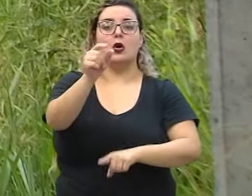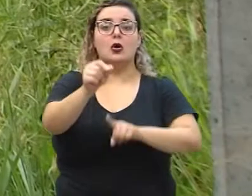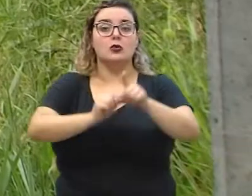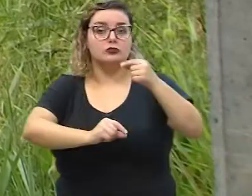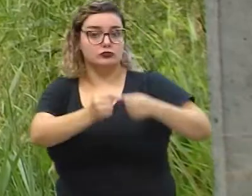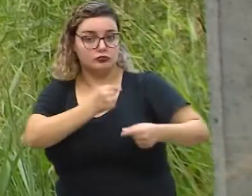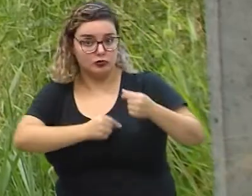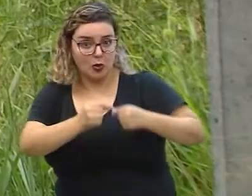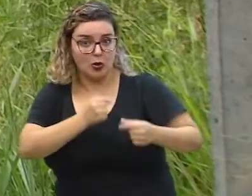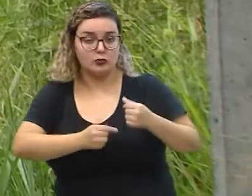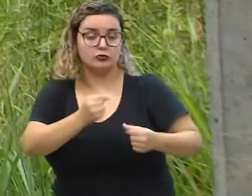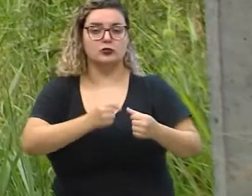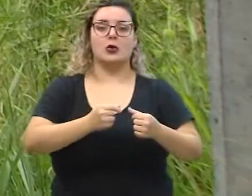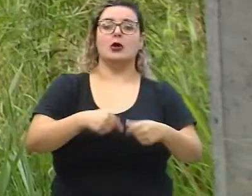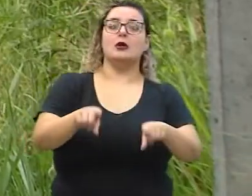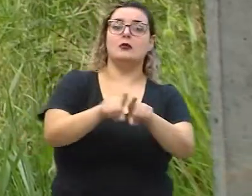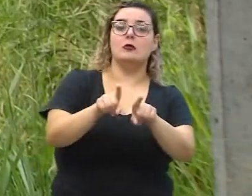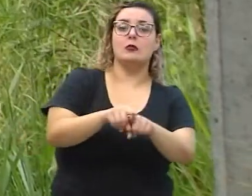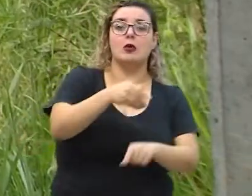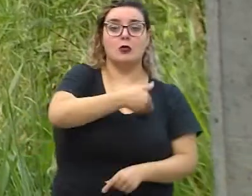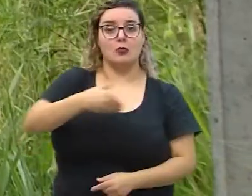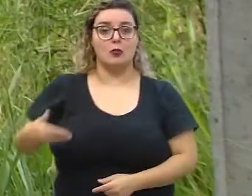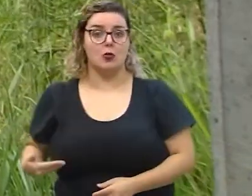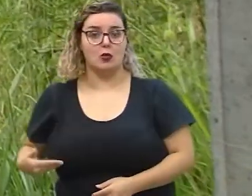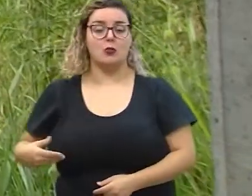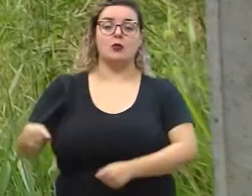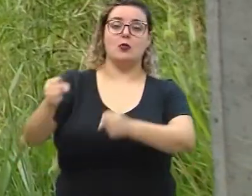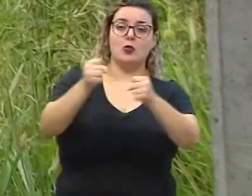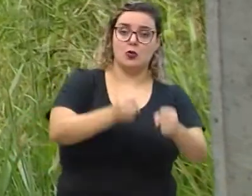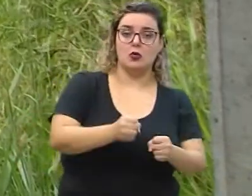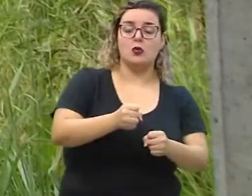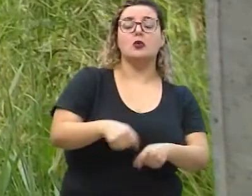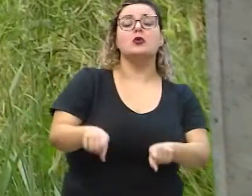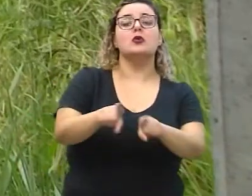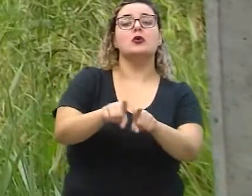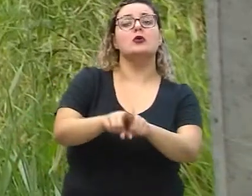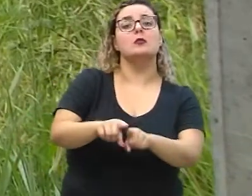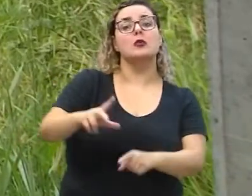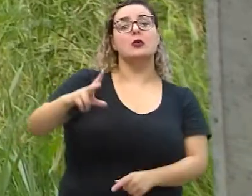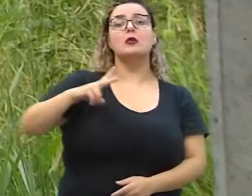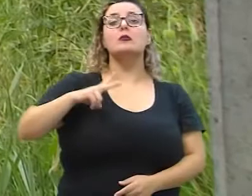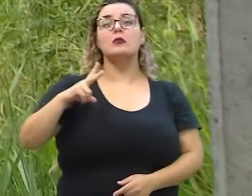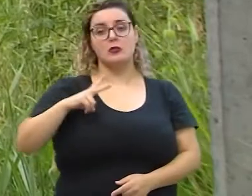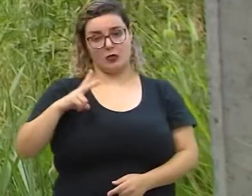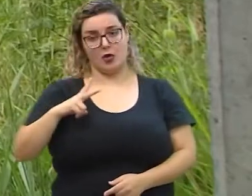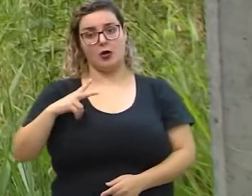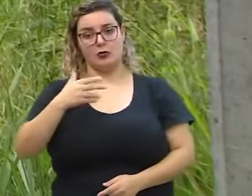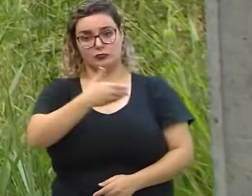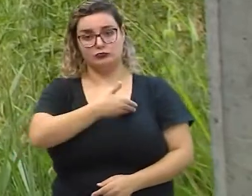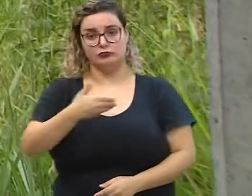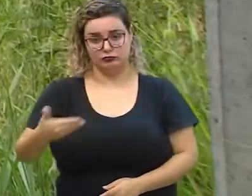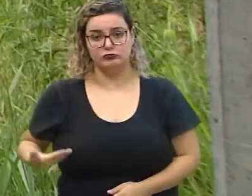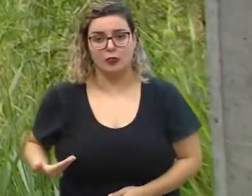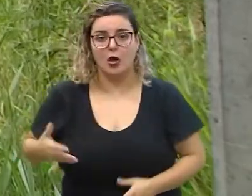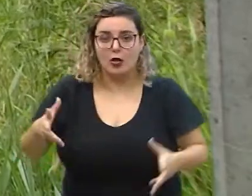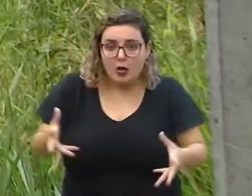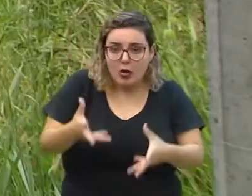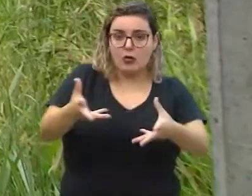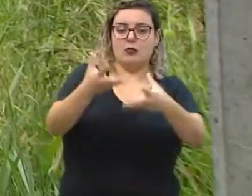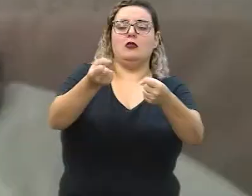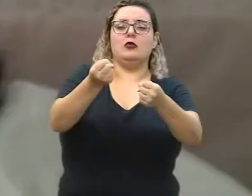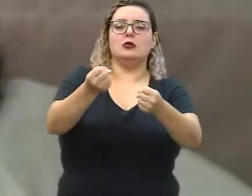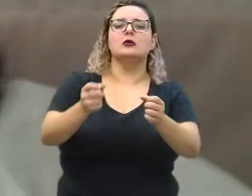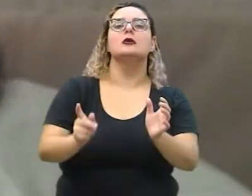de recursos ou programas públicos e privados relacionados à renda básica, até para dar mais força